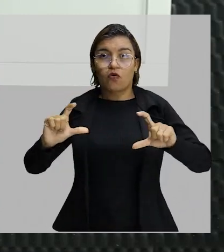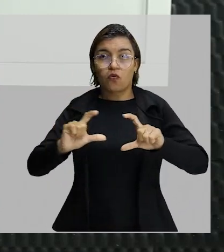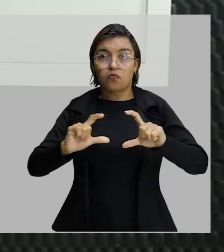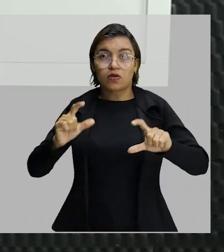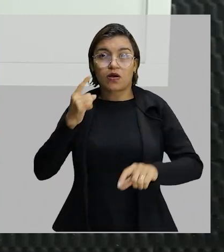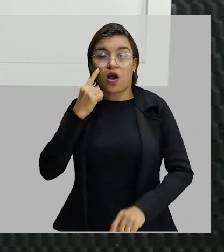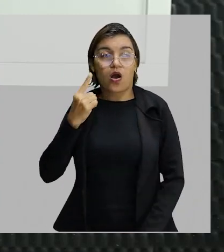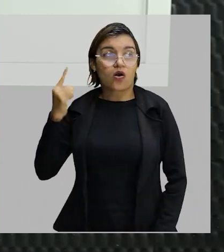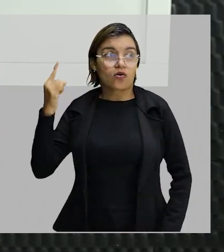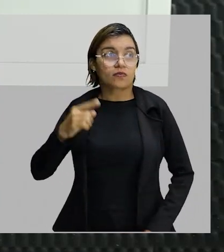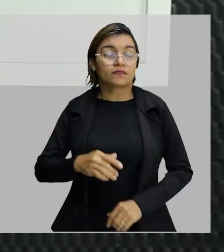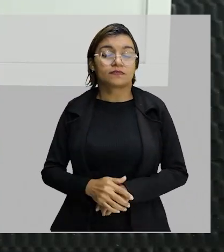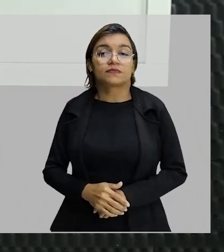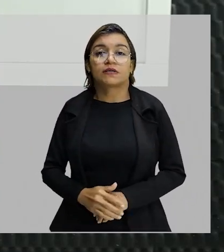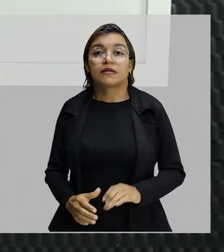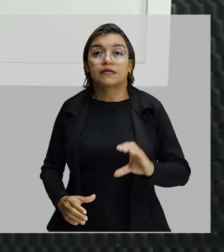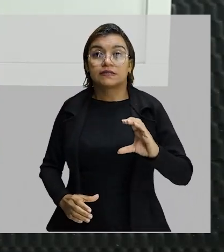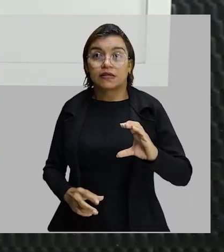quantidade de calor